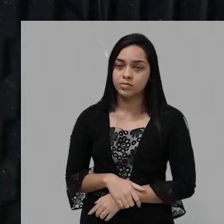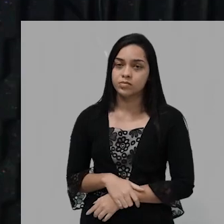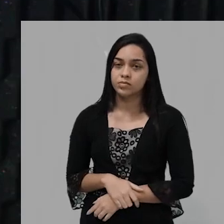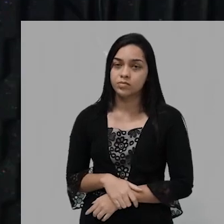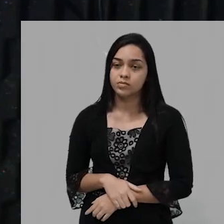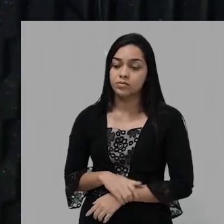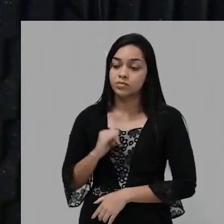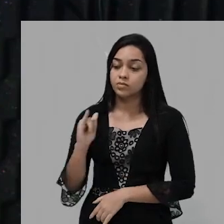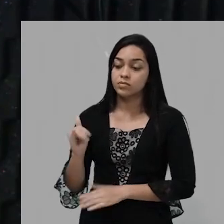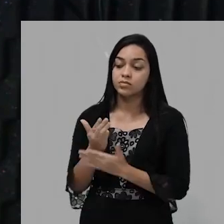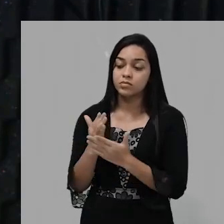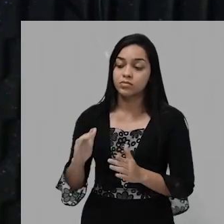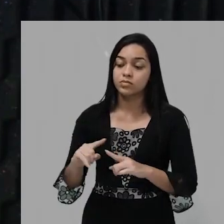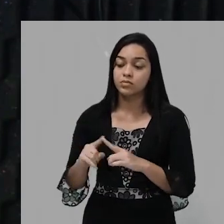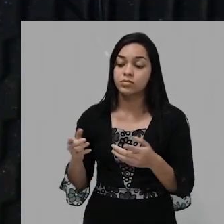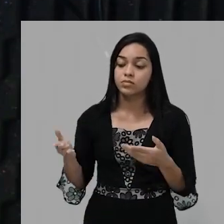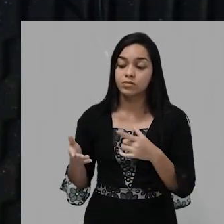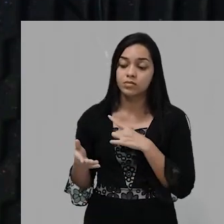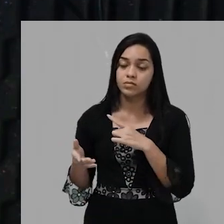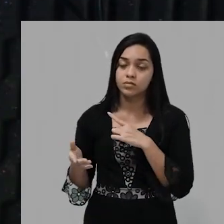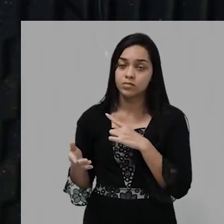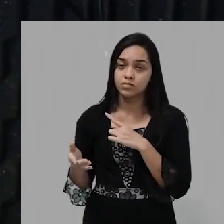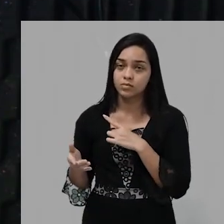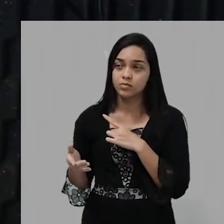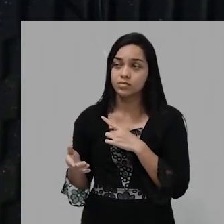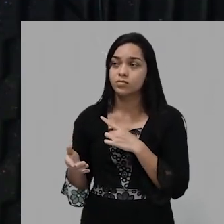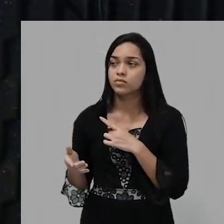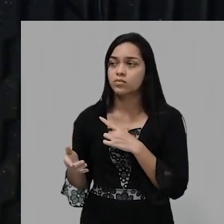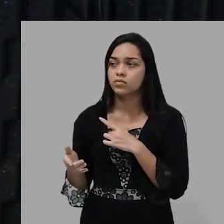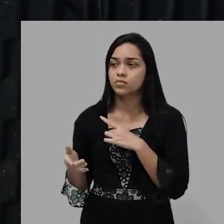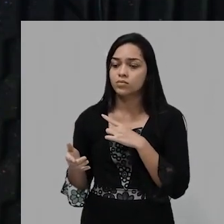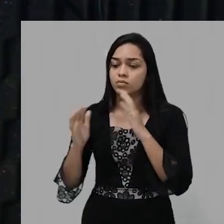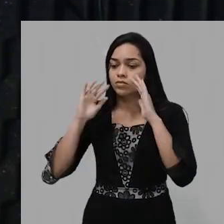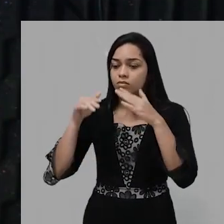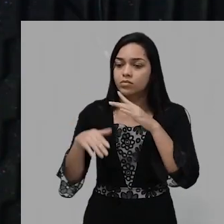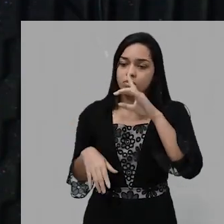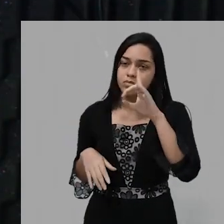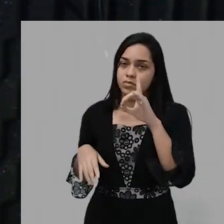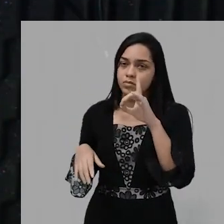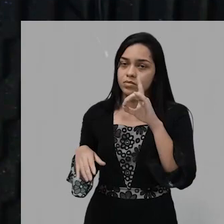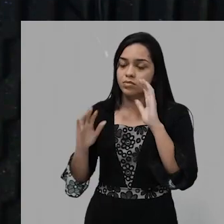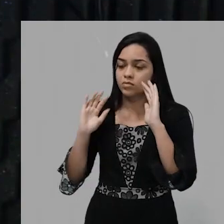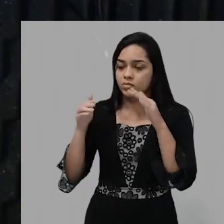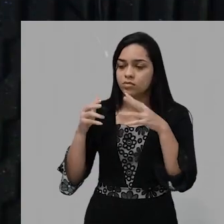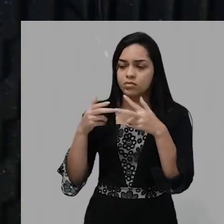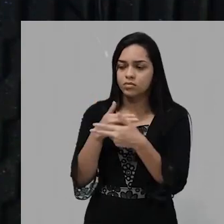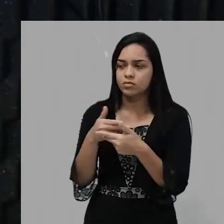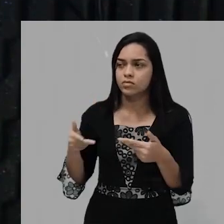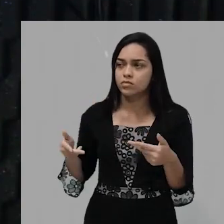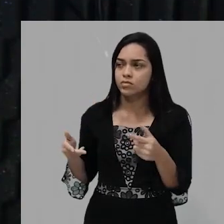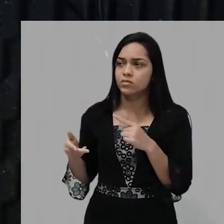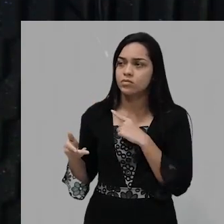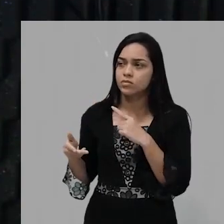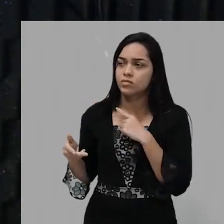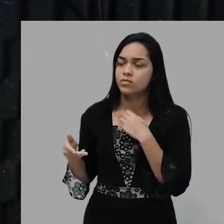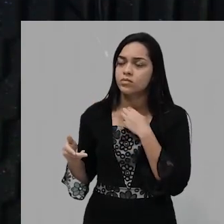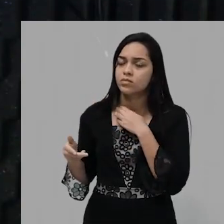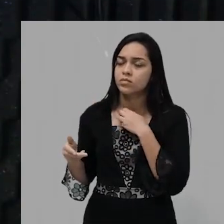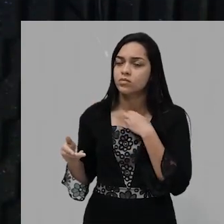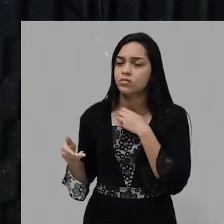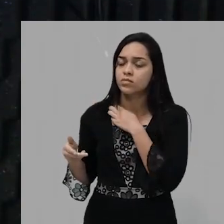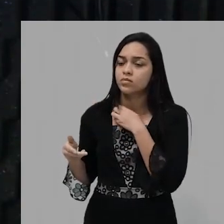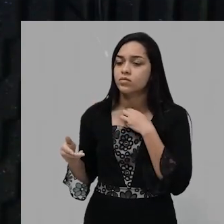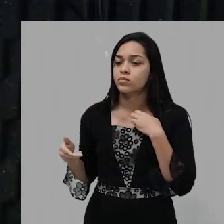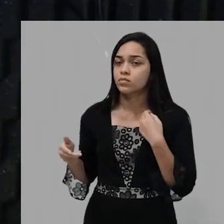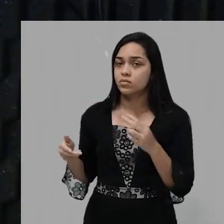Disse, acabou. Mas agora, já saindo desse teocentrismo, onde Deus era o centro de tudo, o homem passa a ser